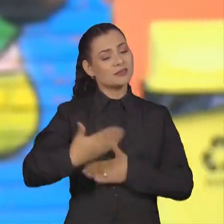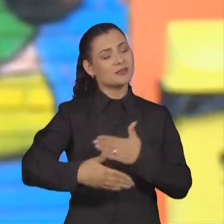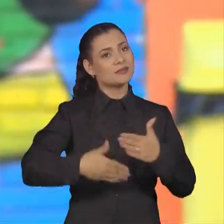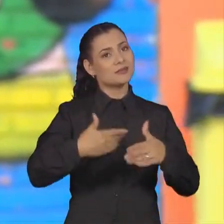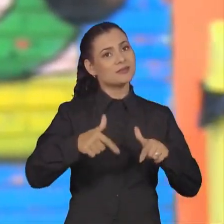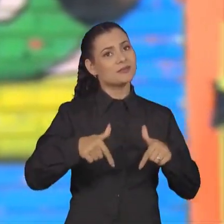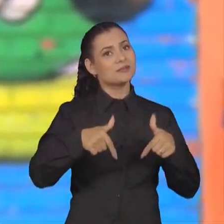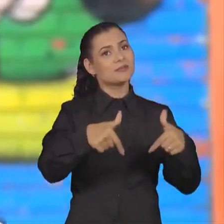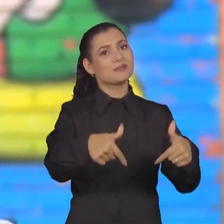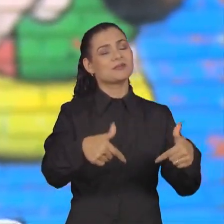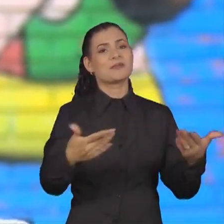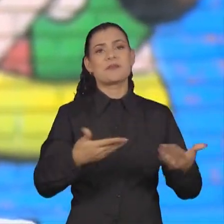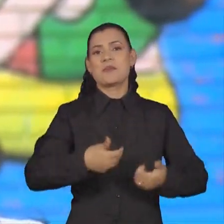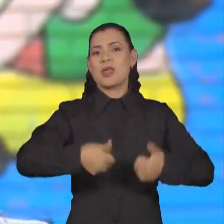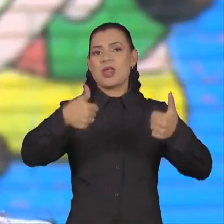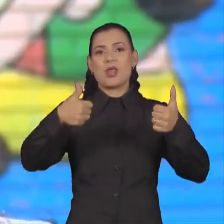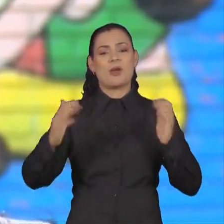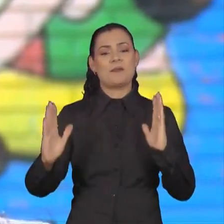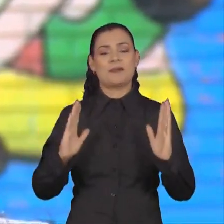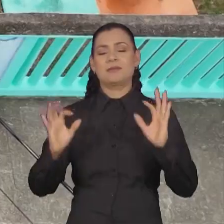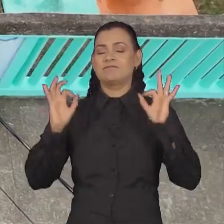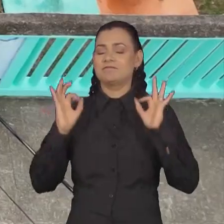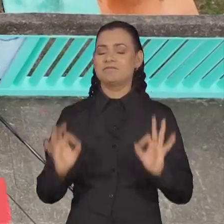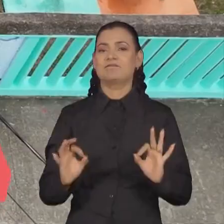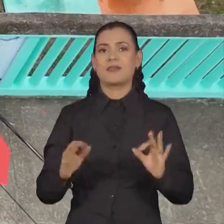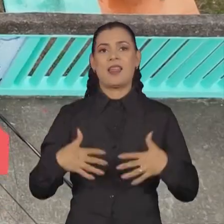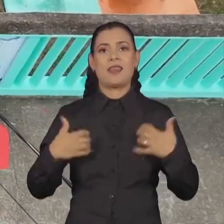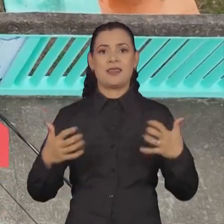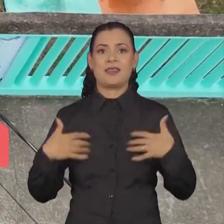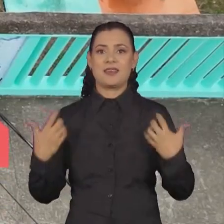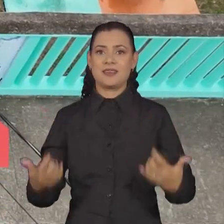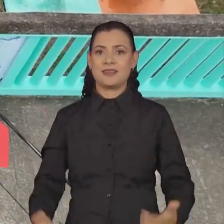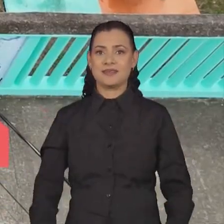ela da melhor maneira possível. É uma alegria para mim.